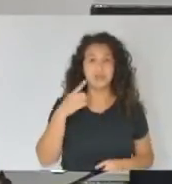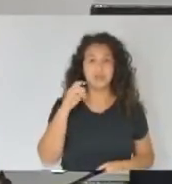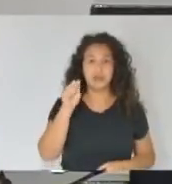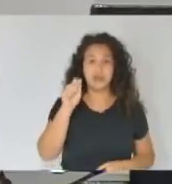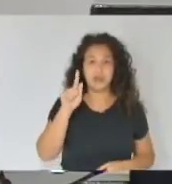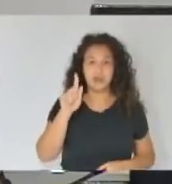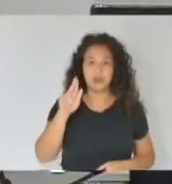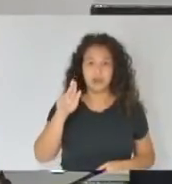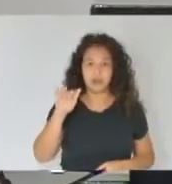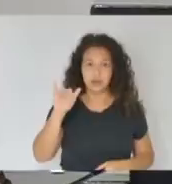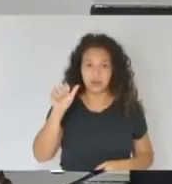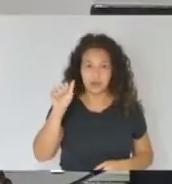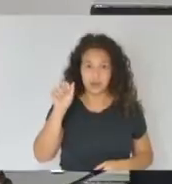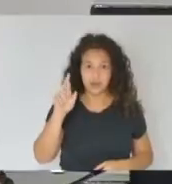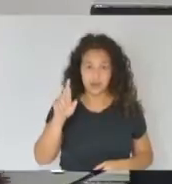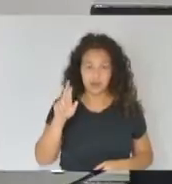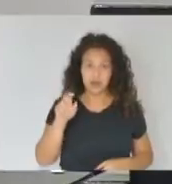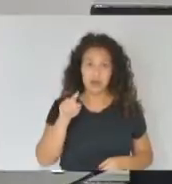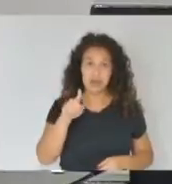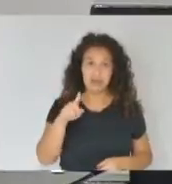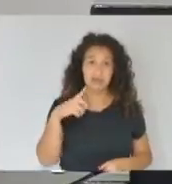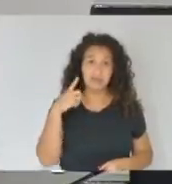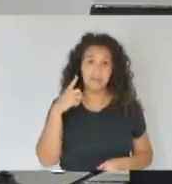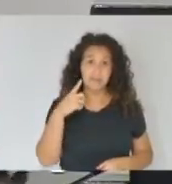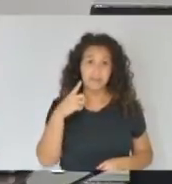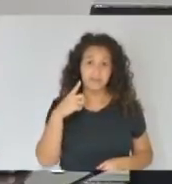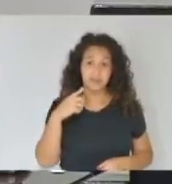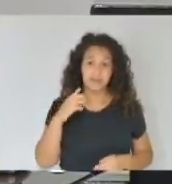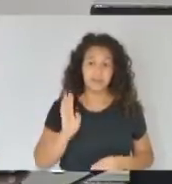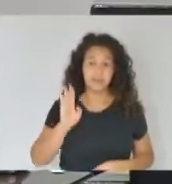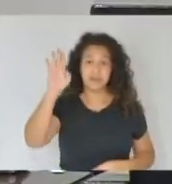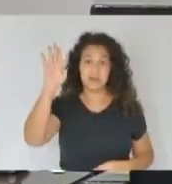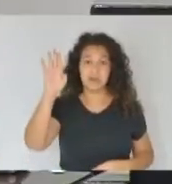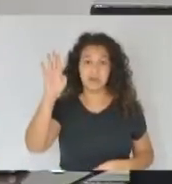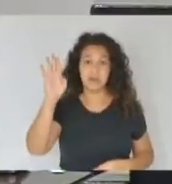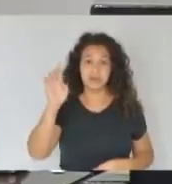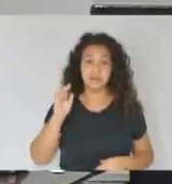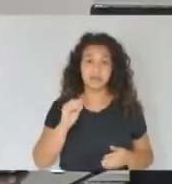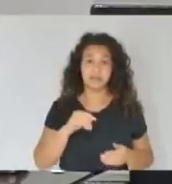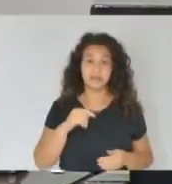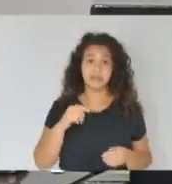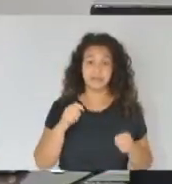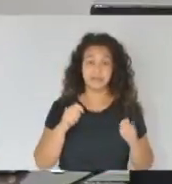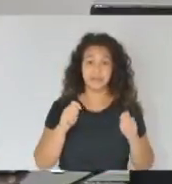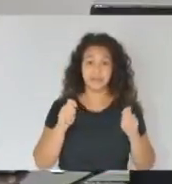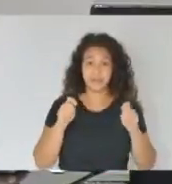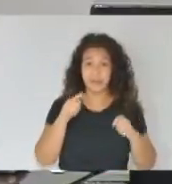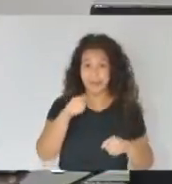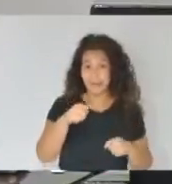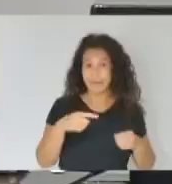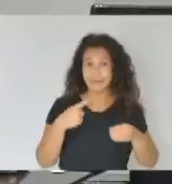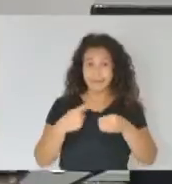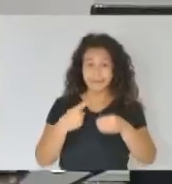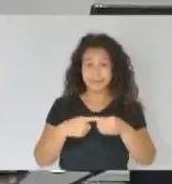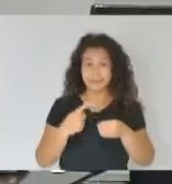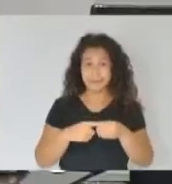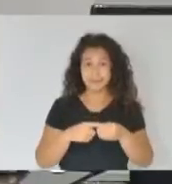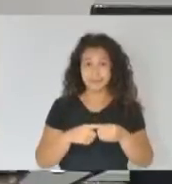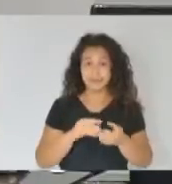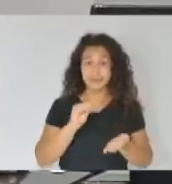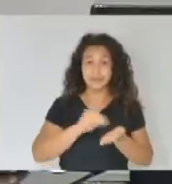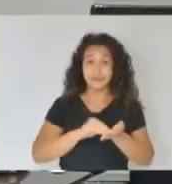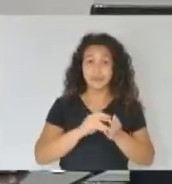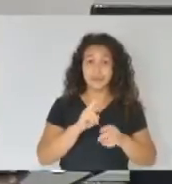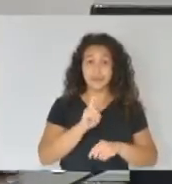ter sido candidato fez com que a região ficasse sem nenhum representante que seja residente